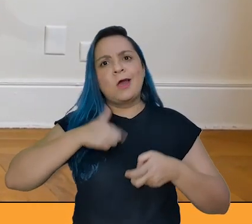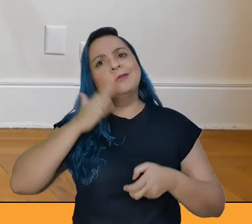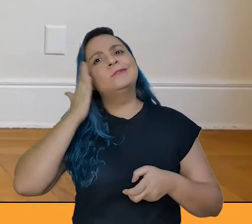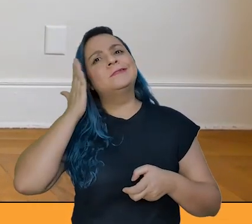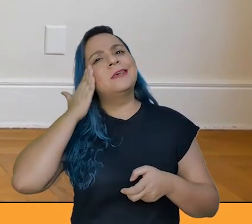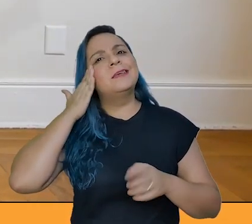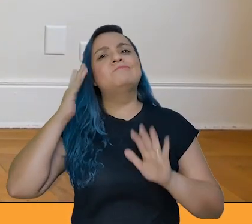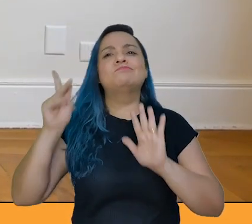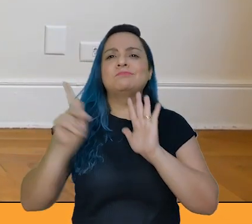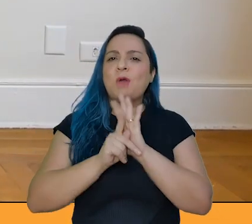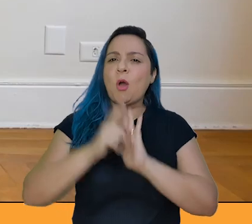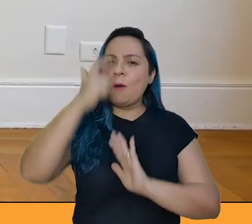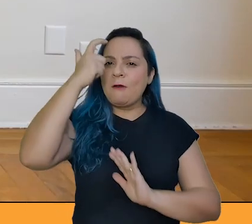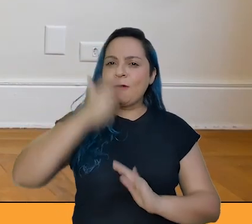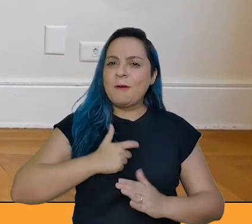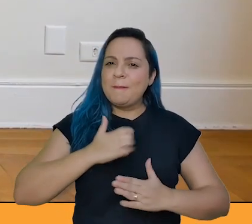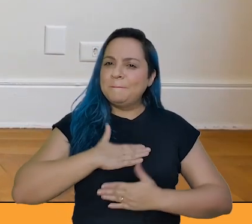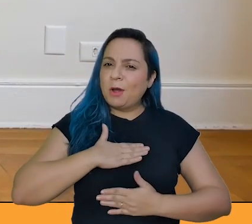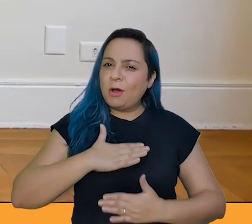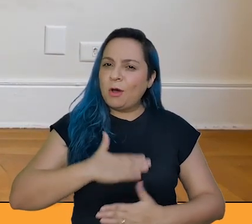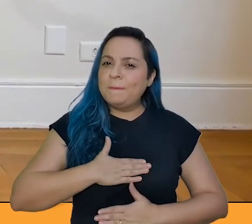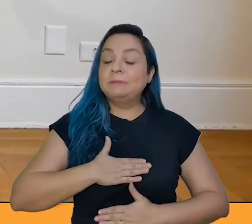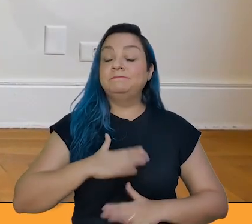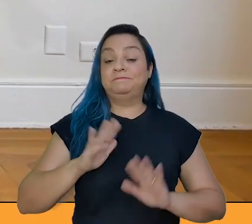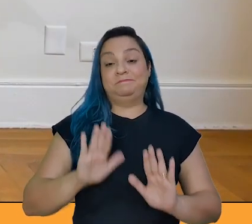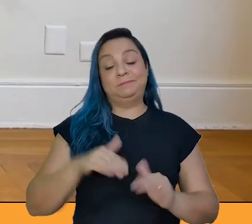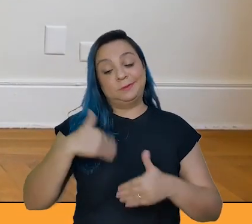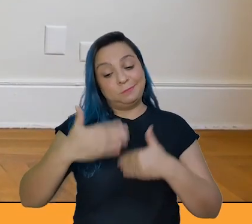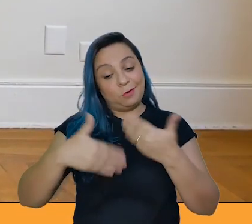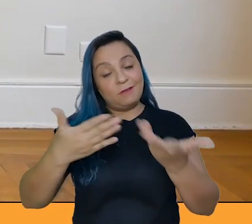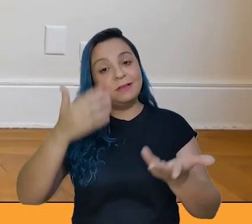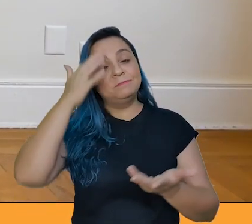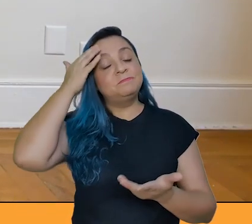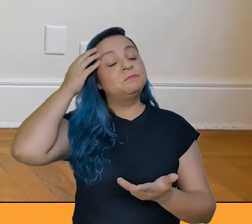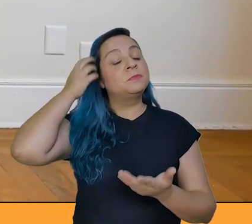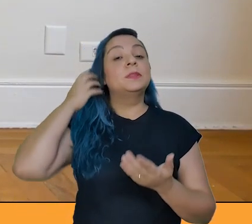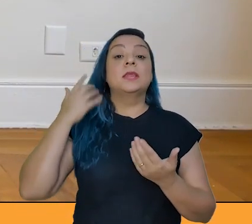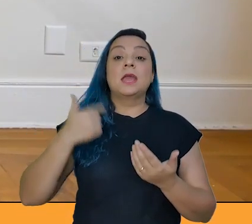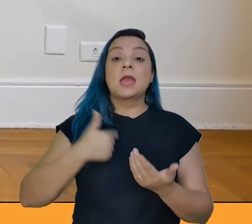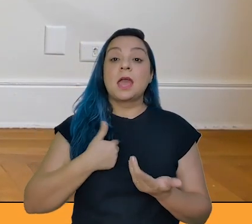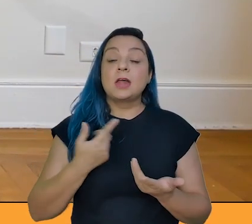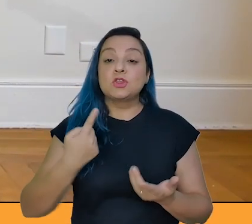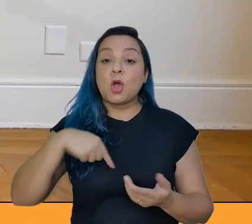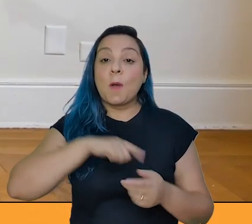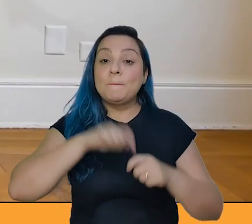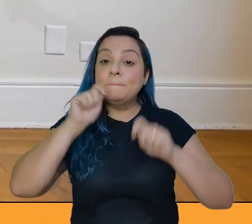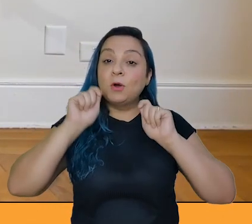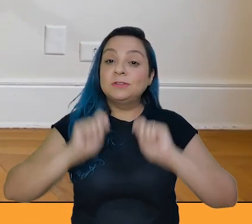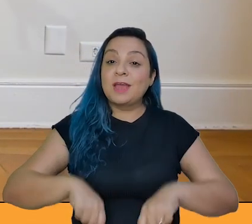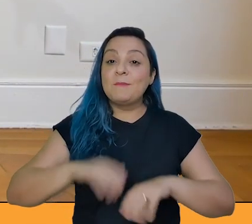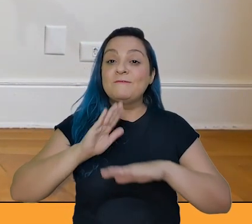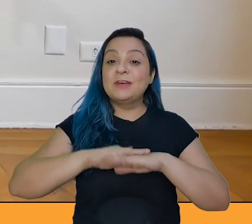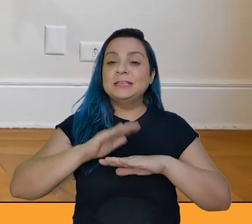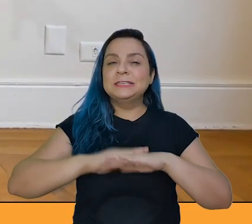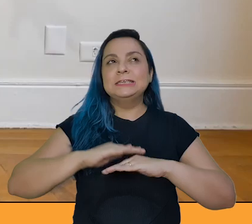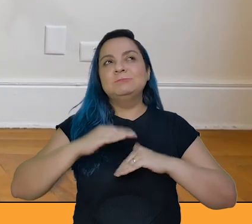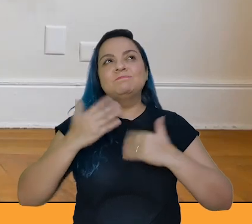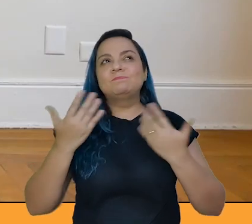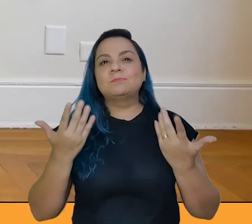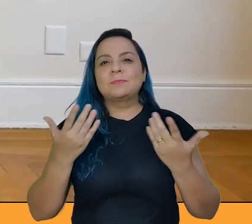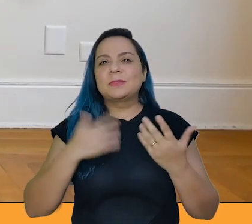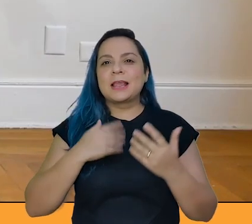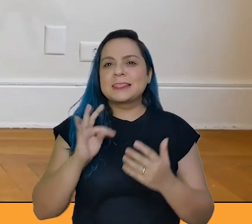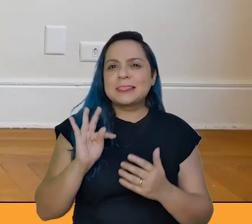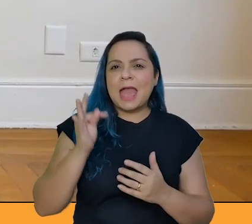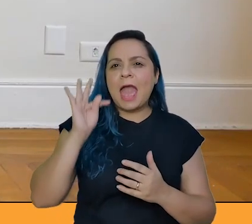sei ao respeito do meu corpo é esse, e por aí vai. E como eu disse, a gente pode fazer isso de uma forma